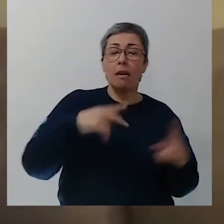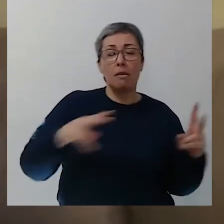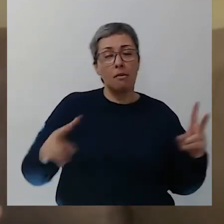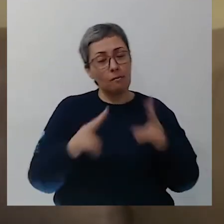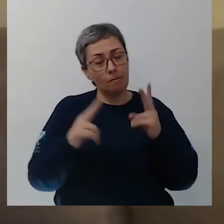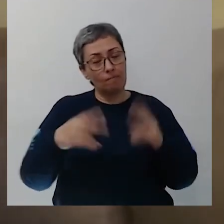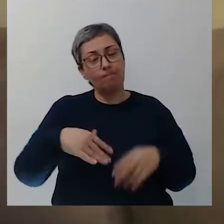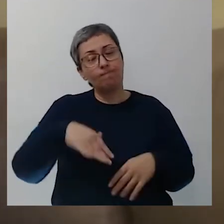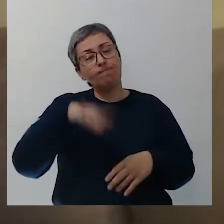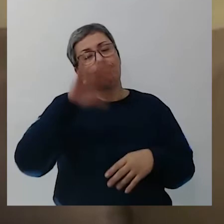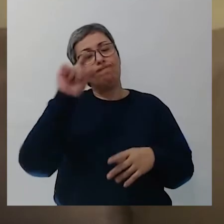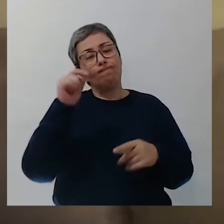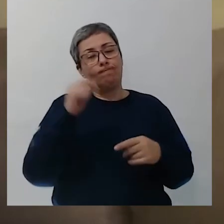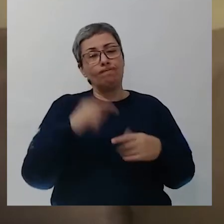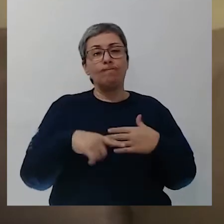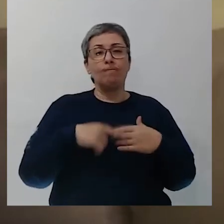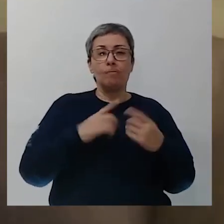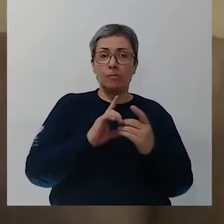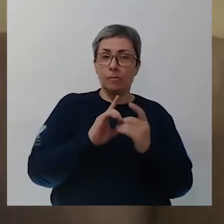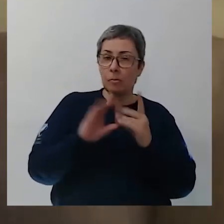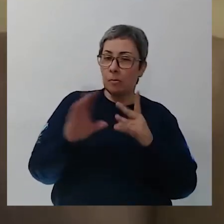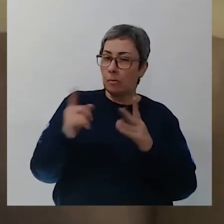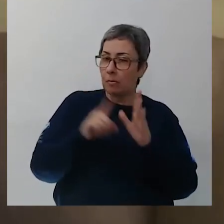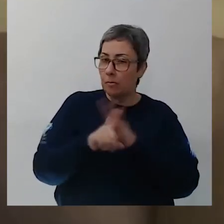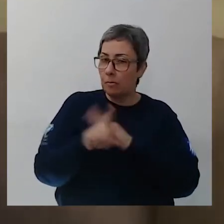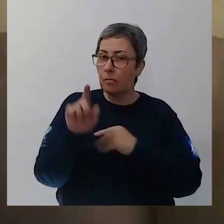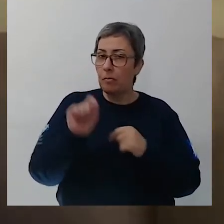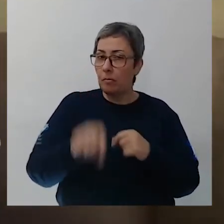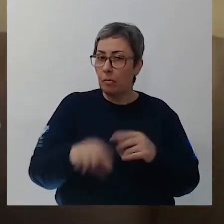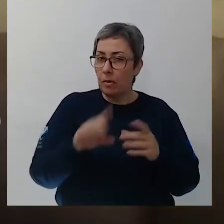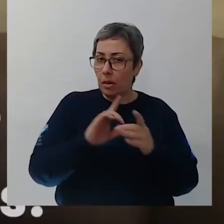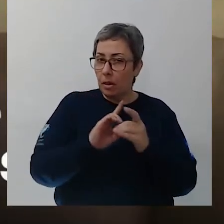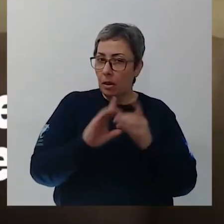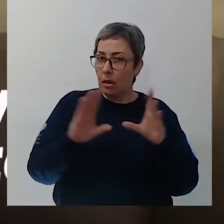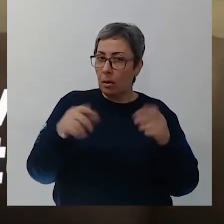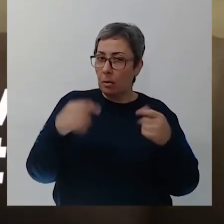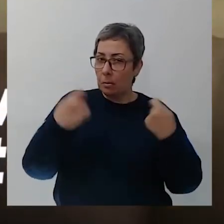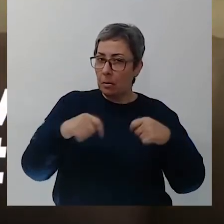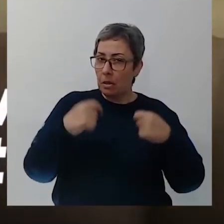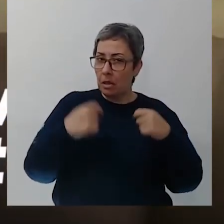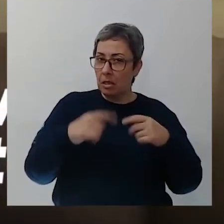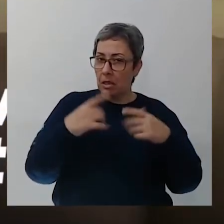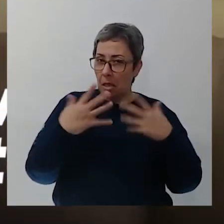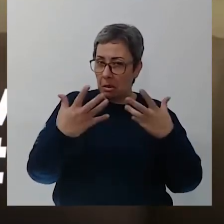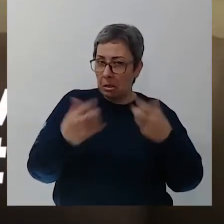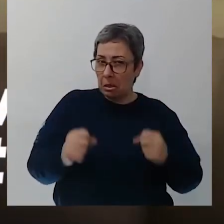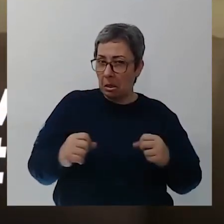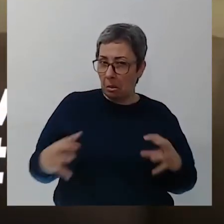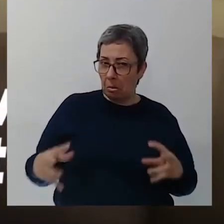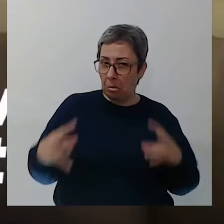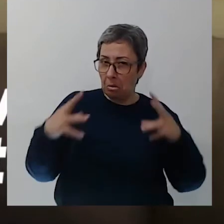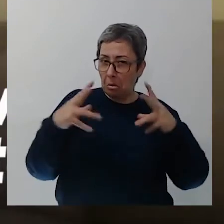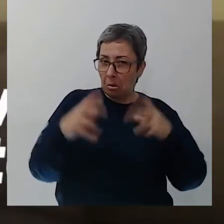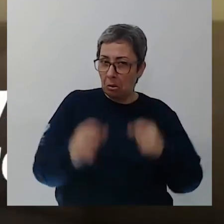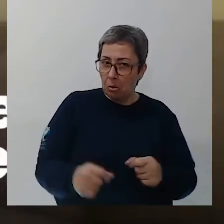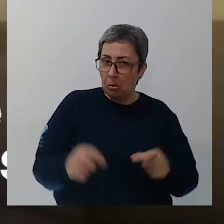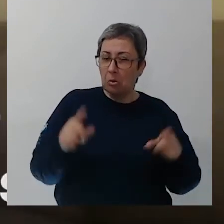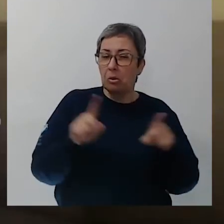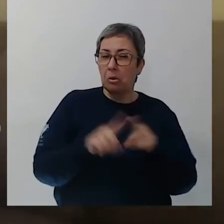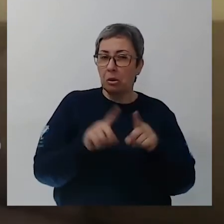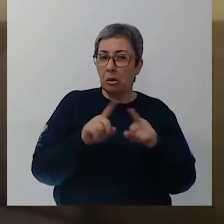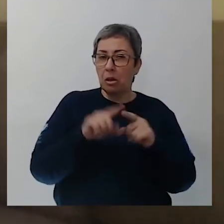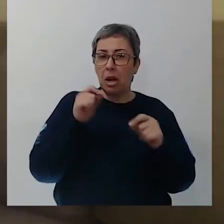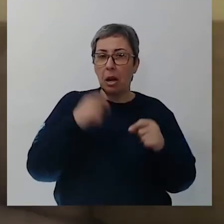dos valores mais aclamados da democracia. Mas eu te pergunto, a democracia deve tolerar os intolerantes? Na